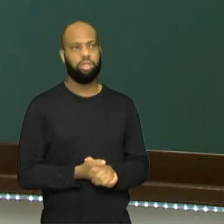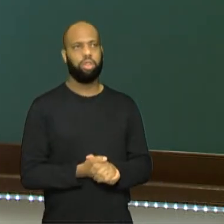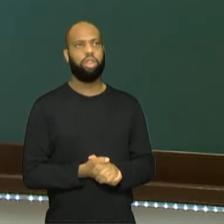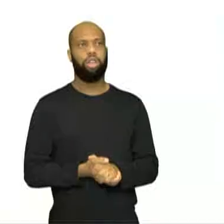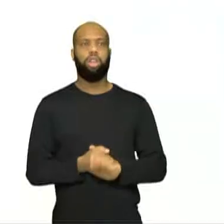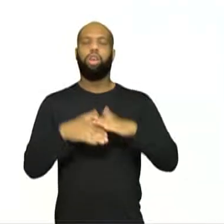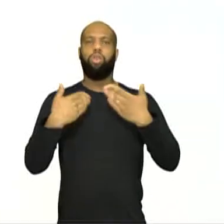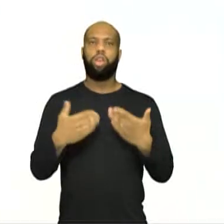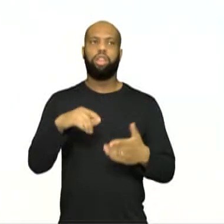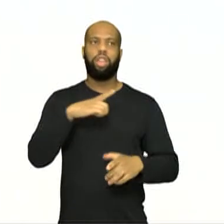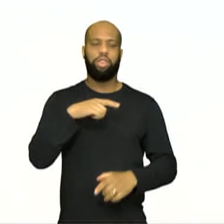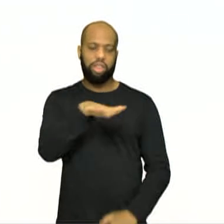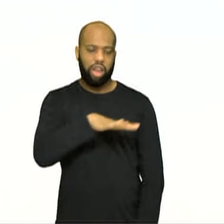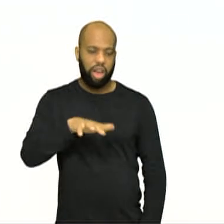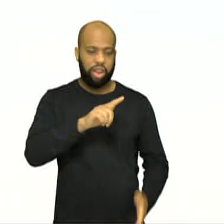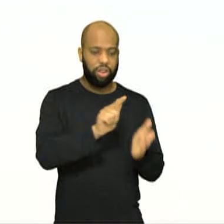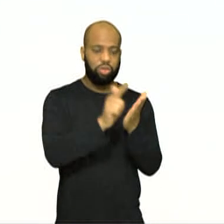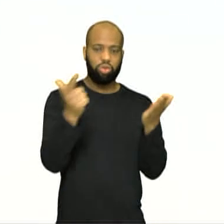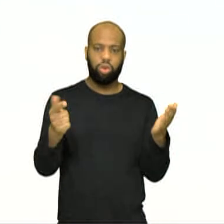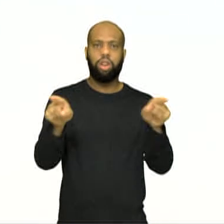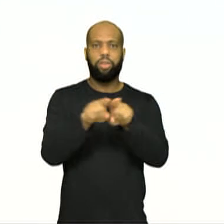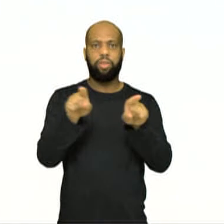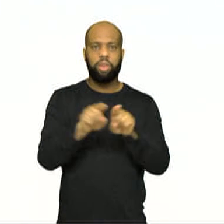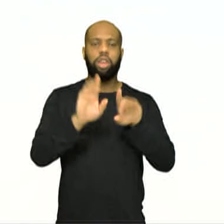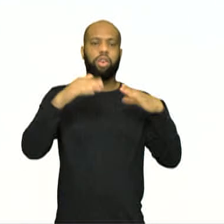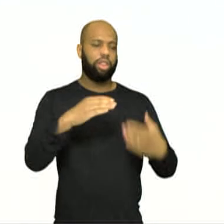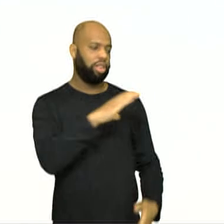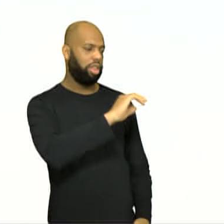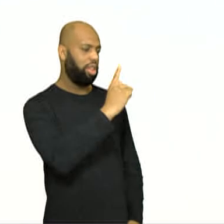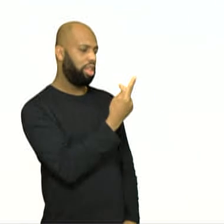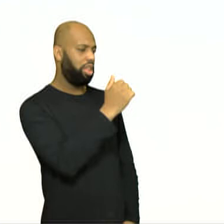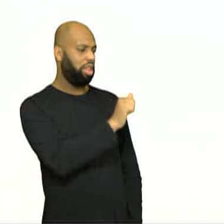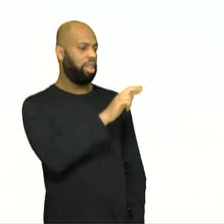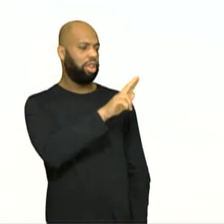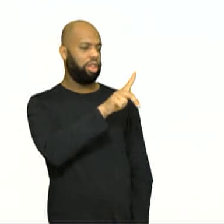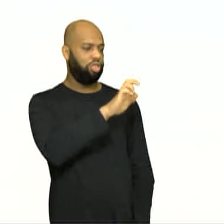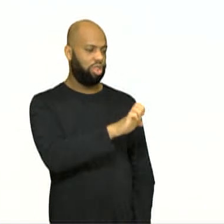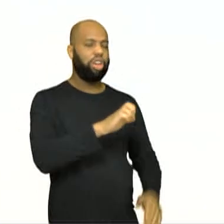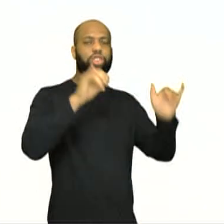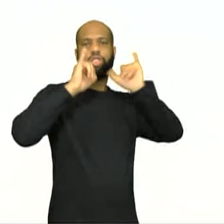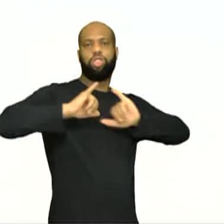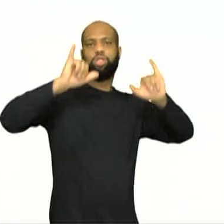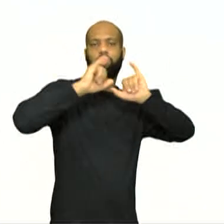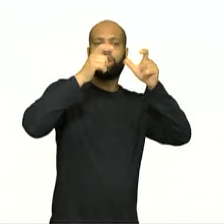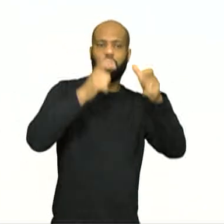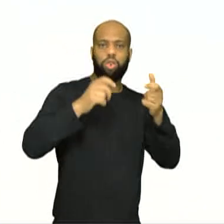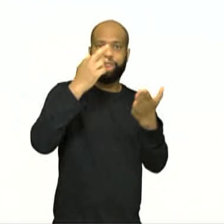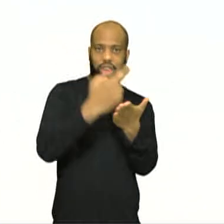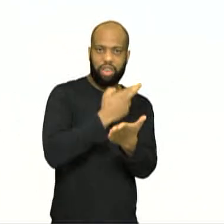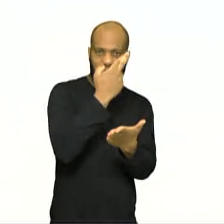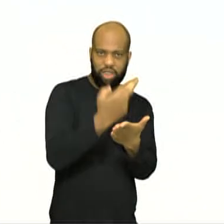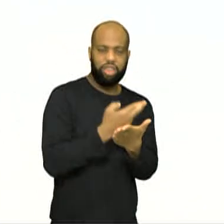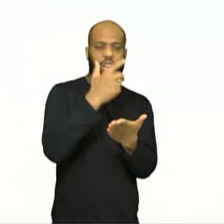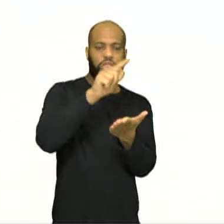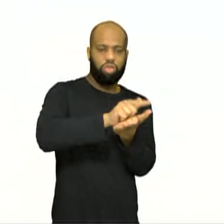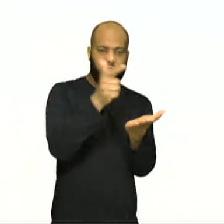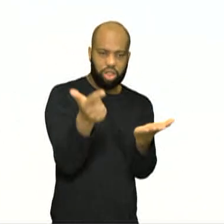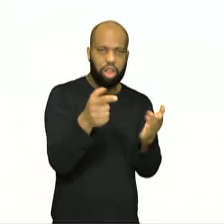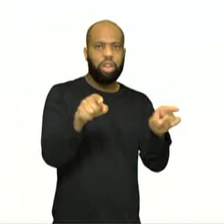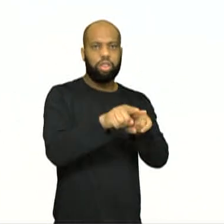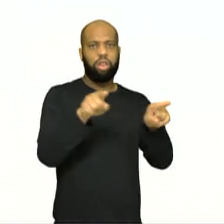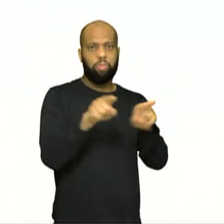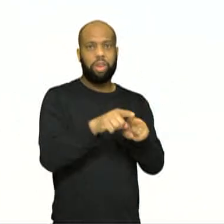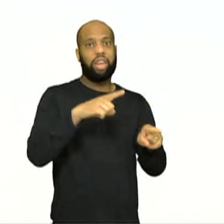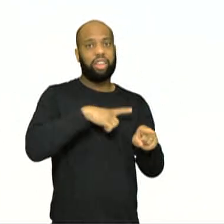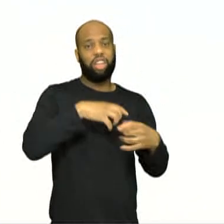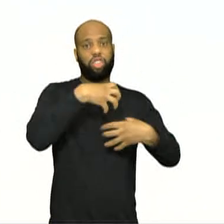O próprio campo jornalístico. Então, a gente viu também que a charge, ela é divulgada em revistas, jornais,